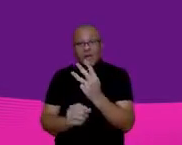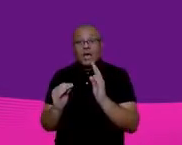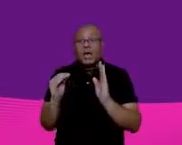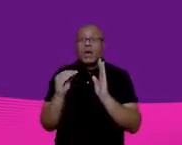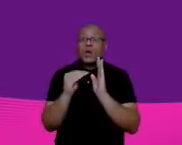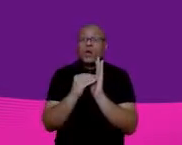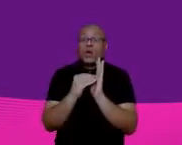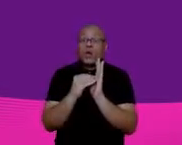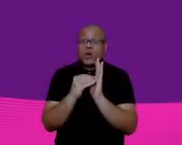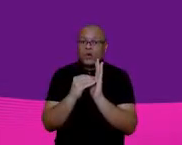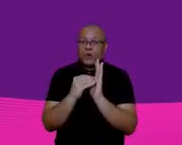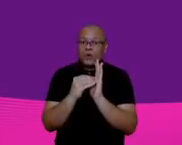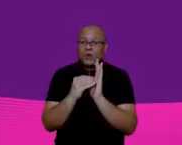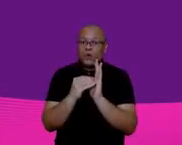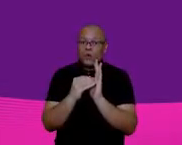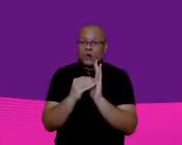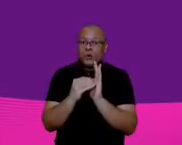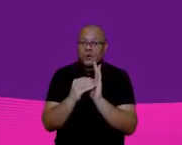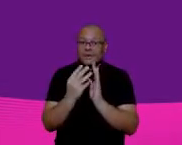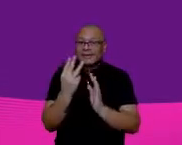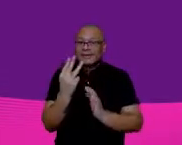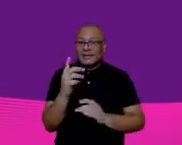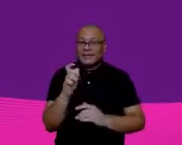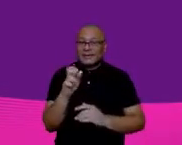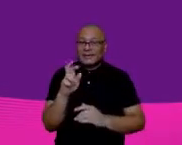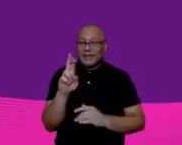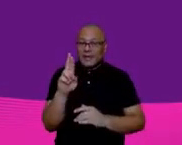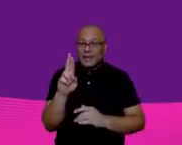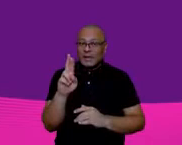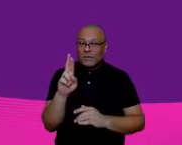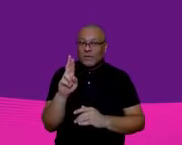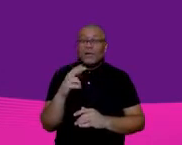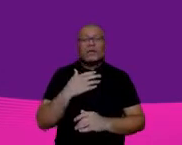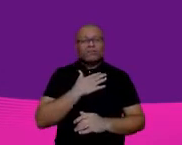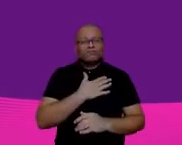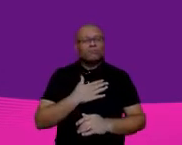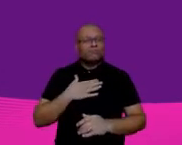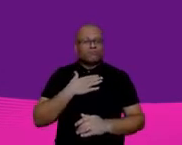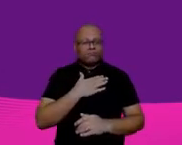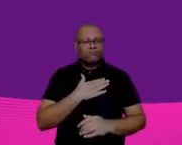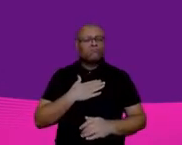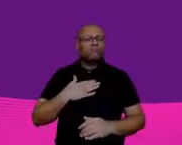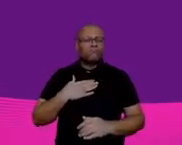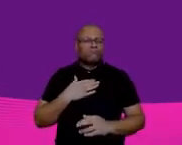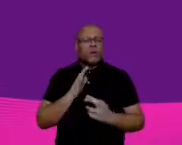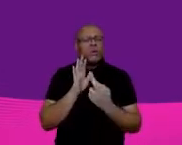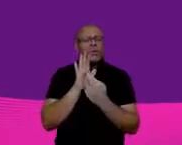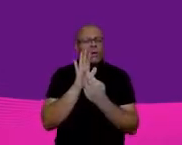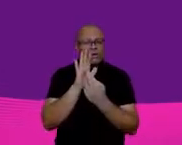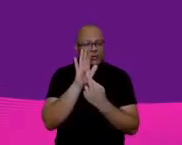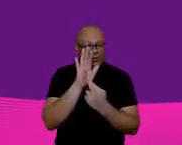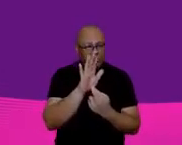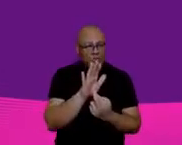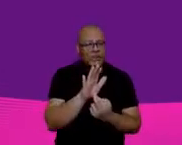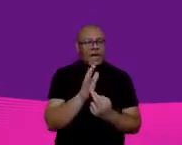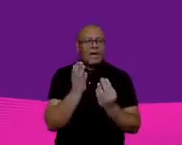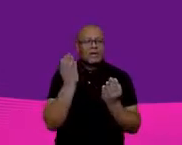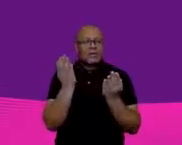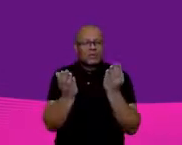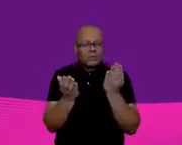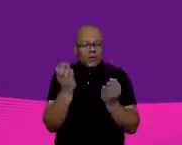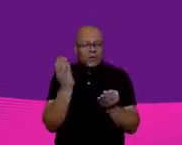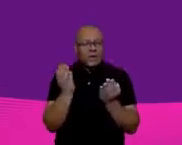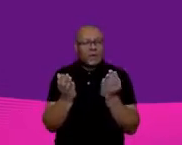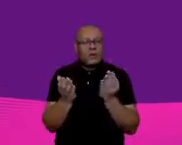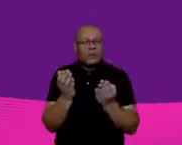3 graus, estou bem satisfeito com o resultado, está bastante equilibrado,